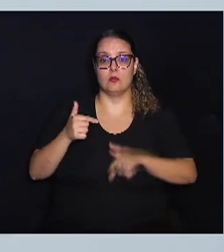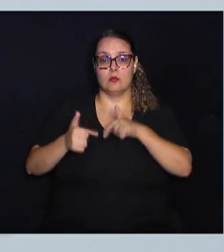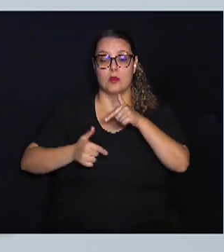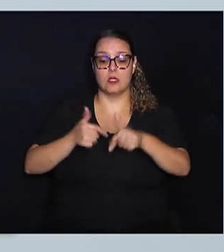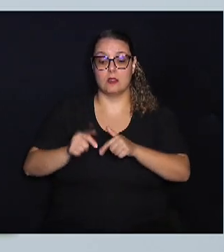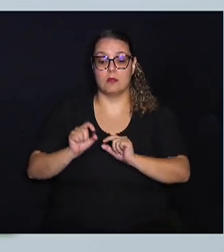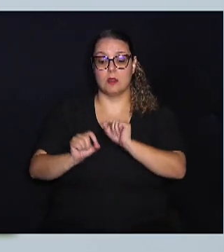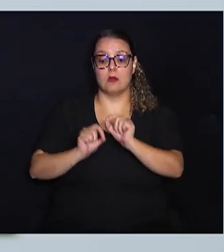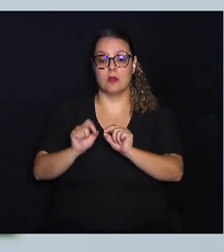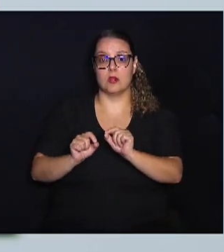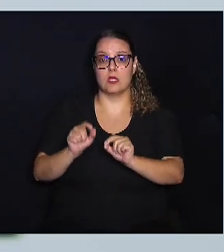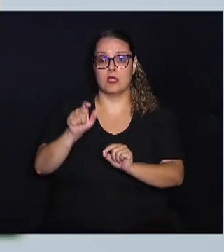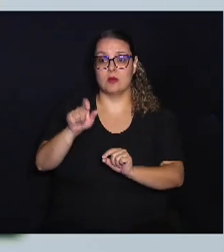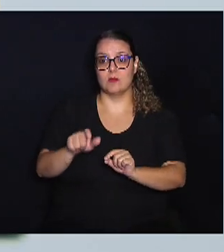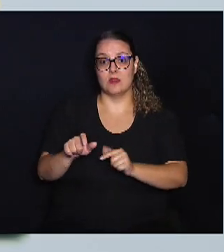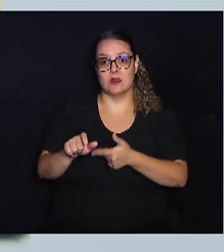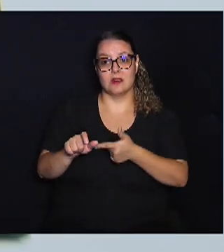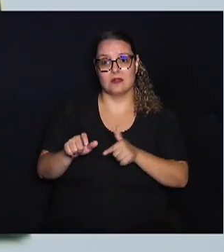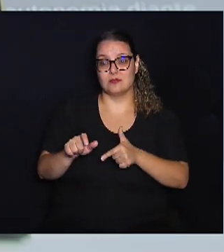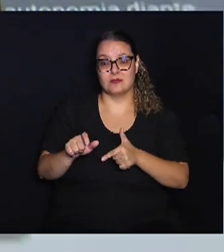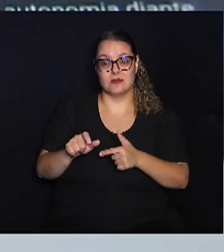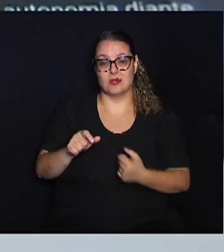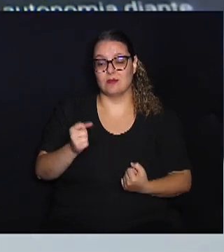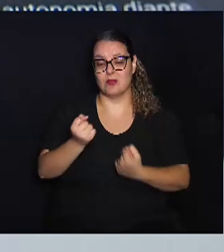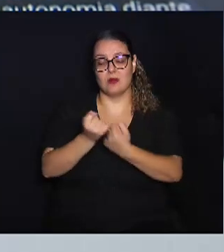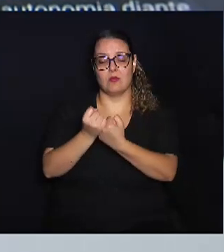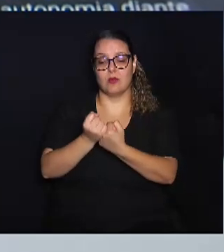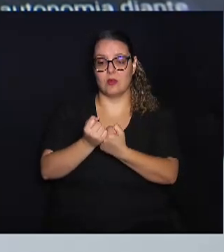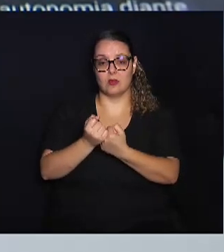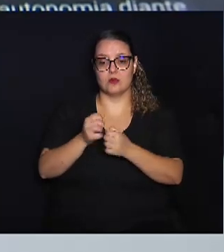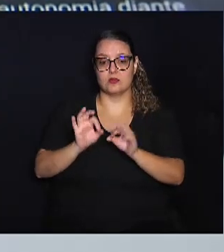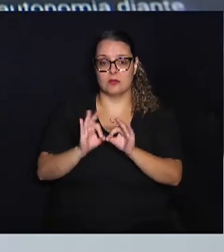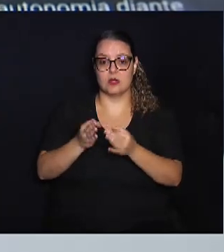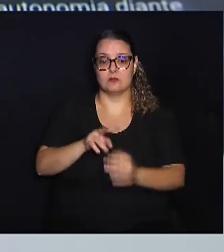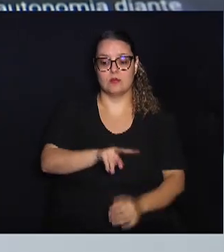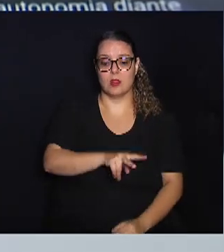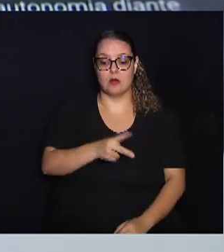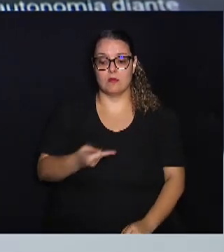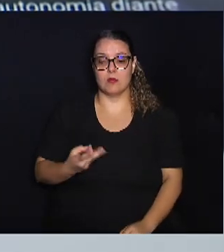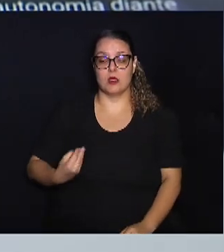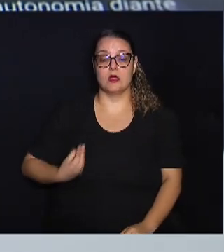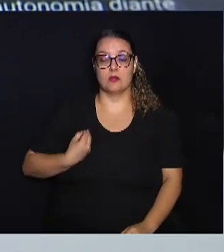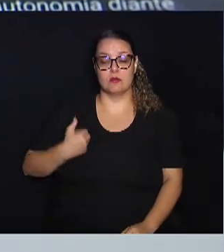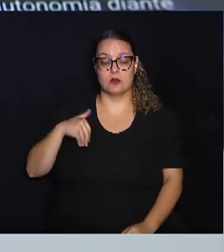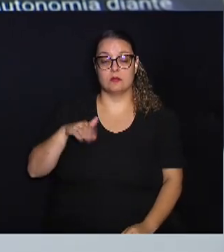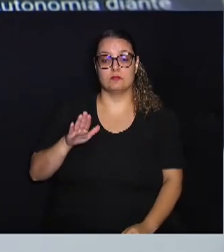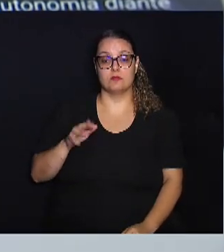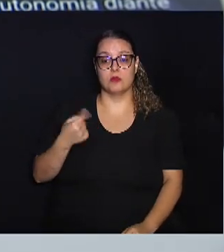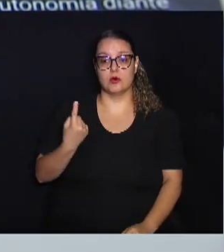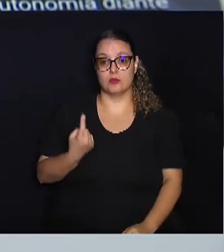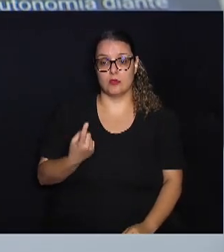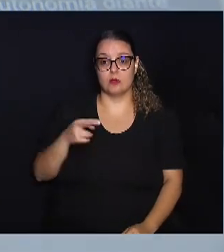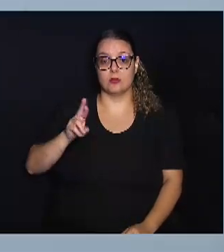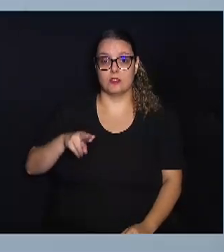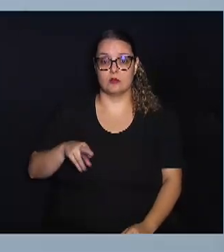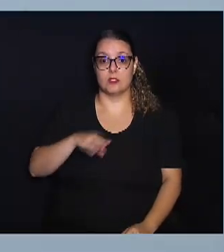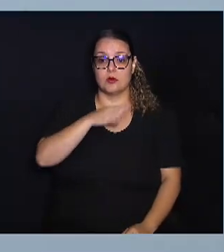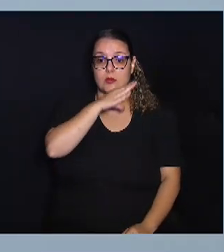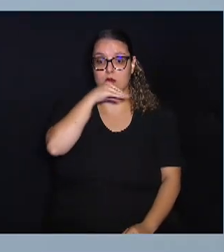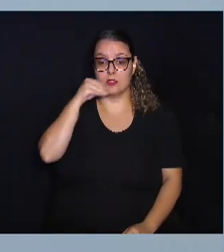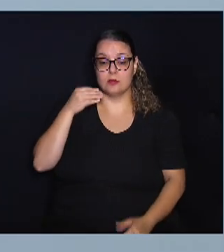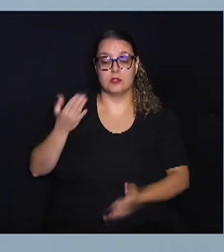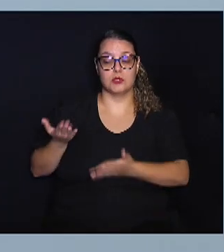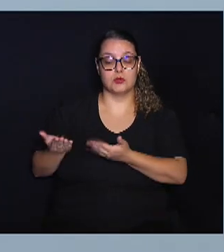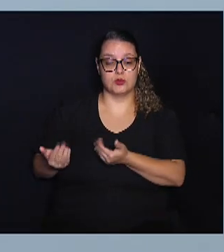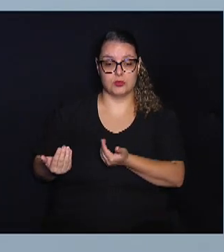que nem sempre tem o apoio dos familiares no momento da transição para a vida adulta por um motivo. São adolescentes e